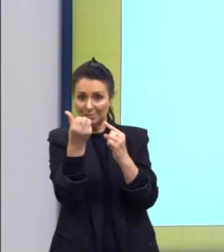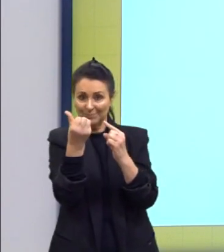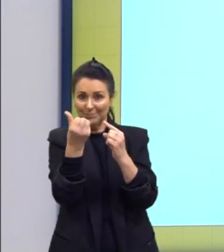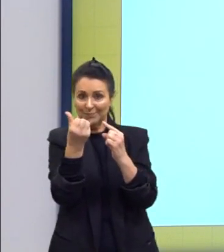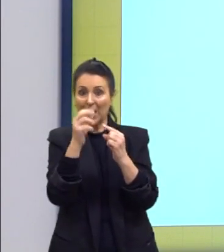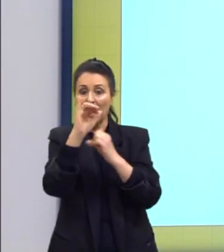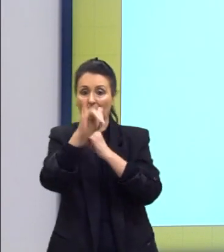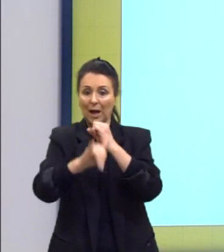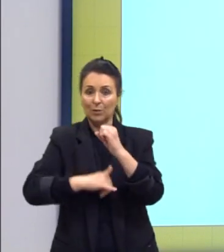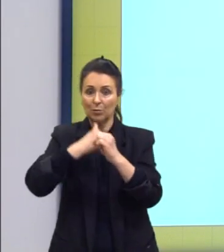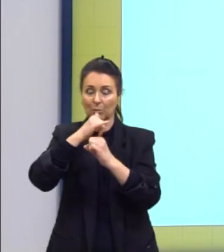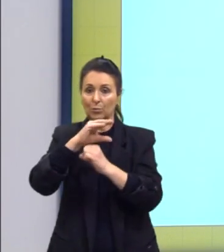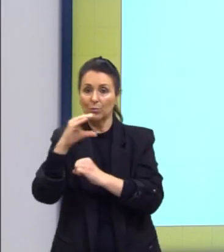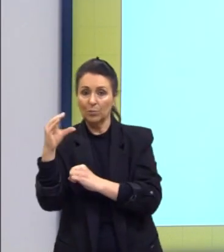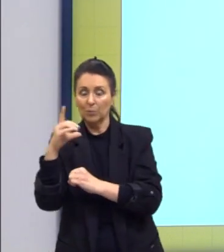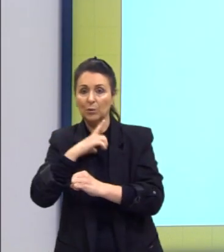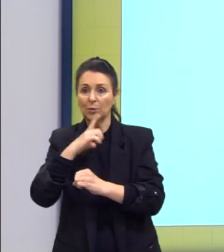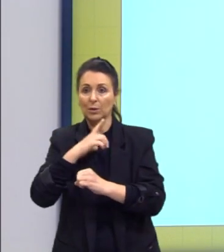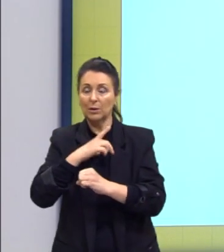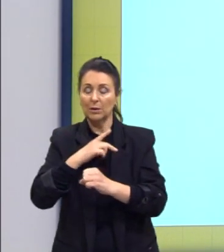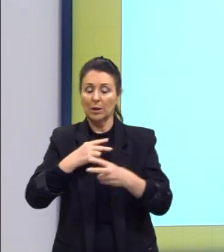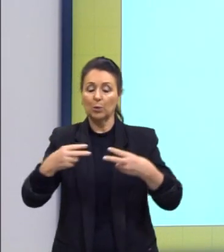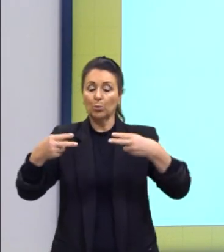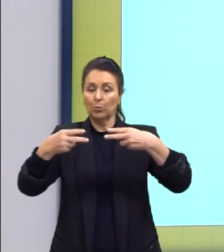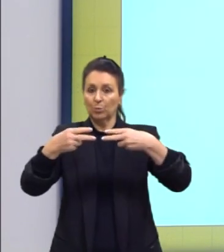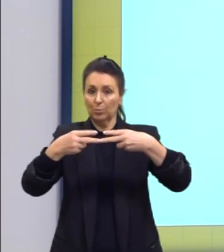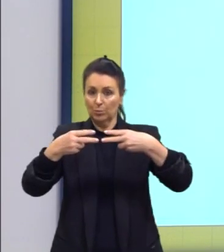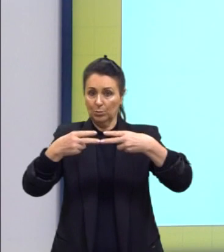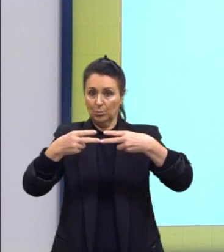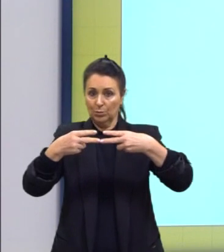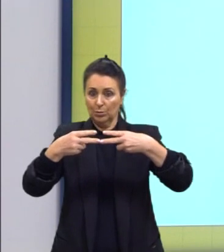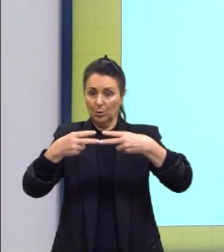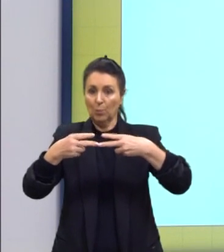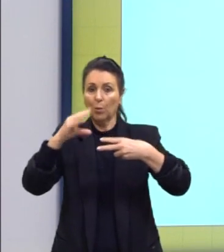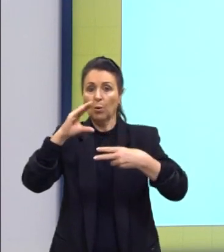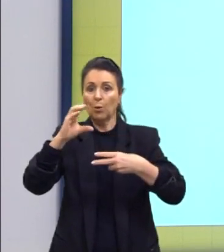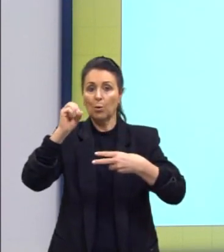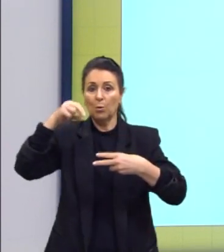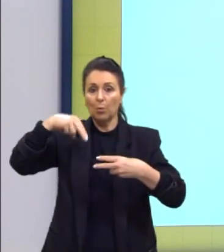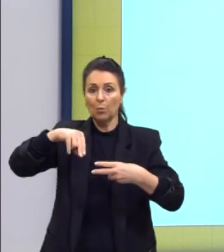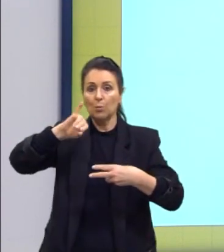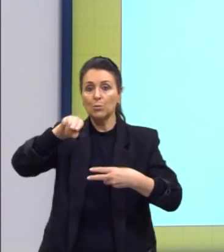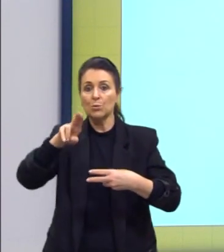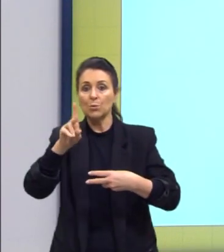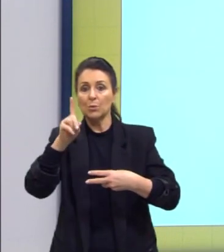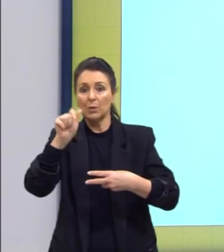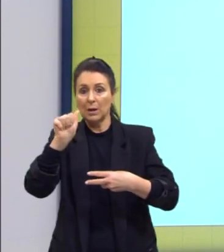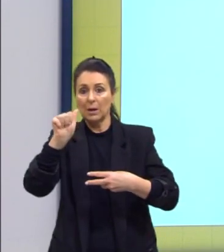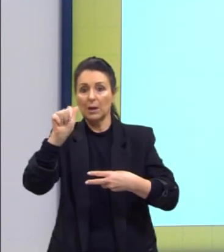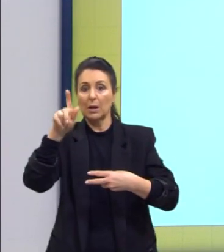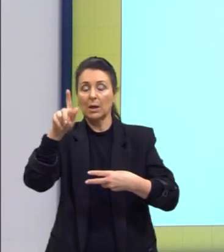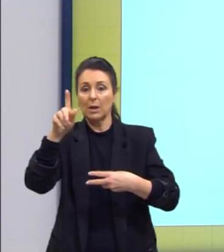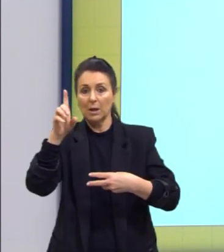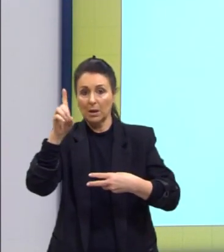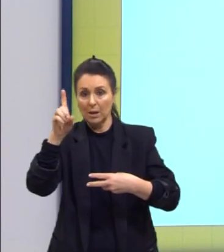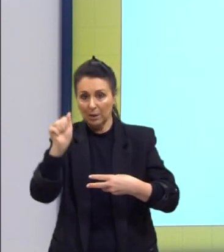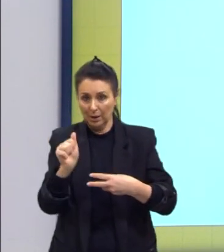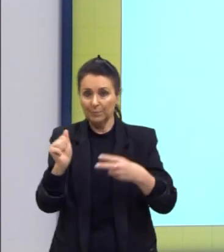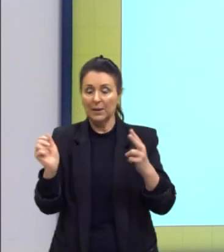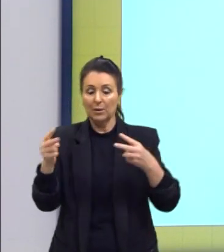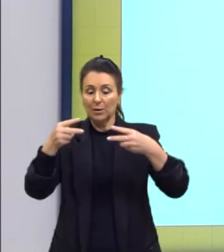e ele tem essa presença de dupla ligação conjugados na alternadas porque ligação simples